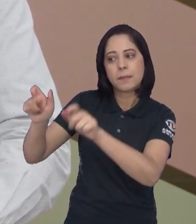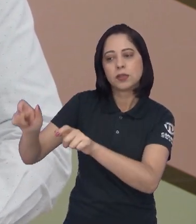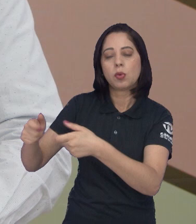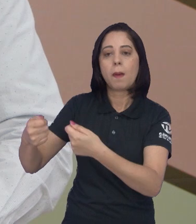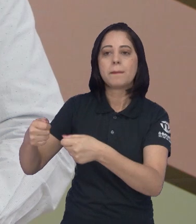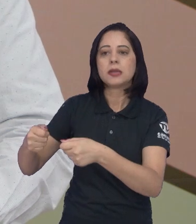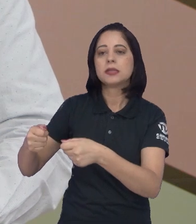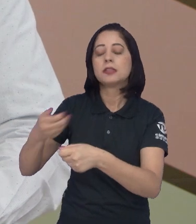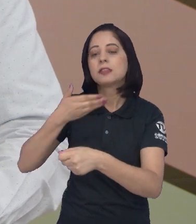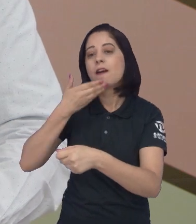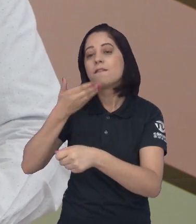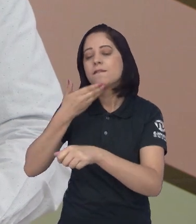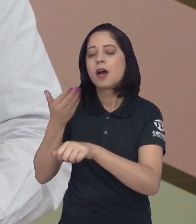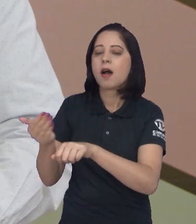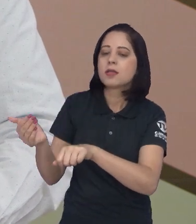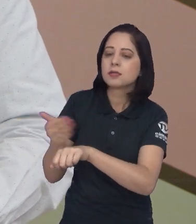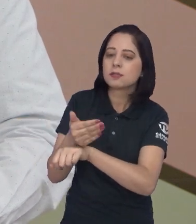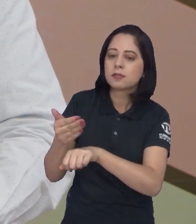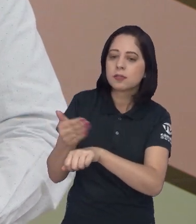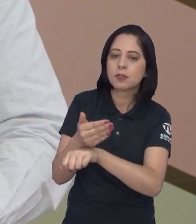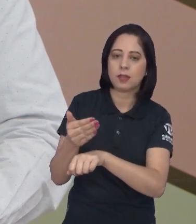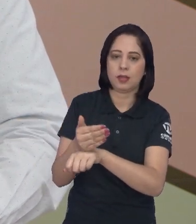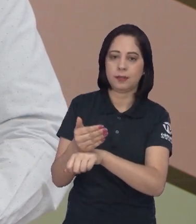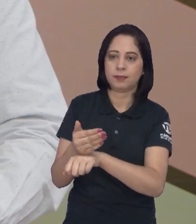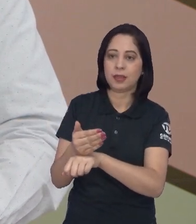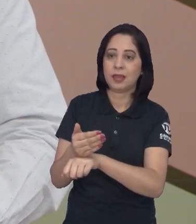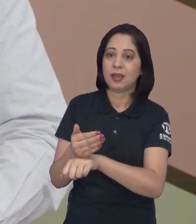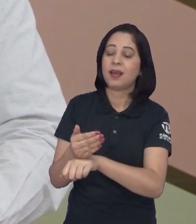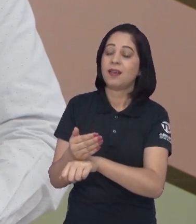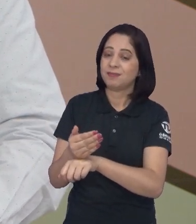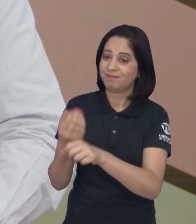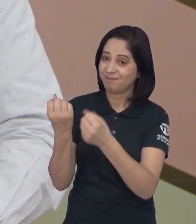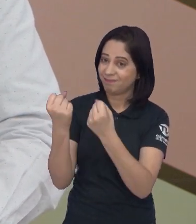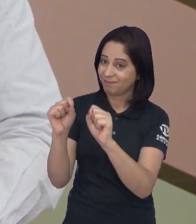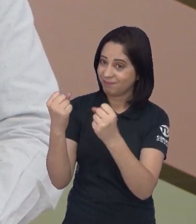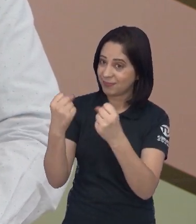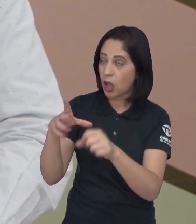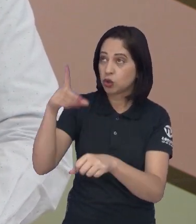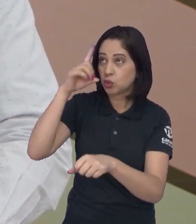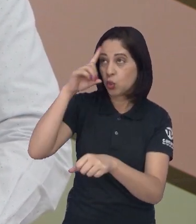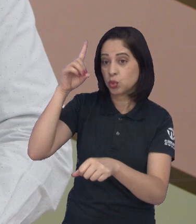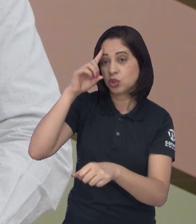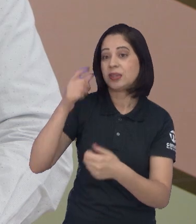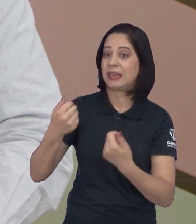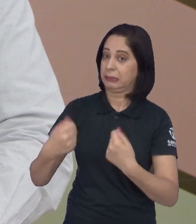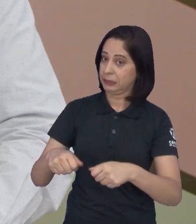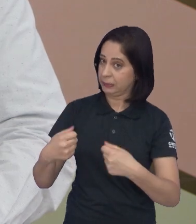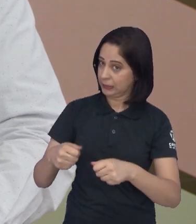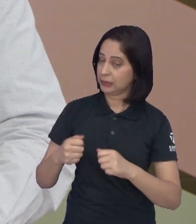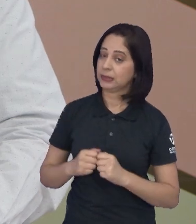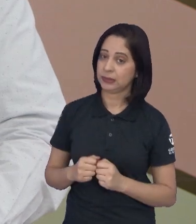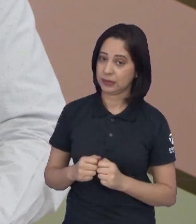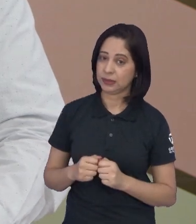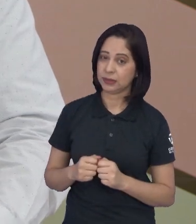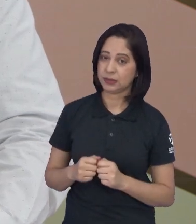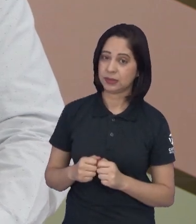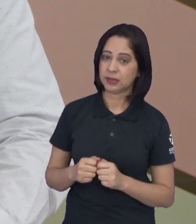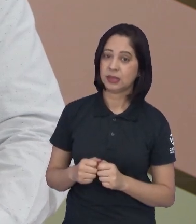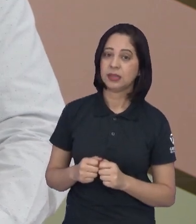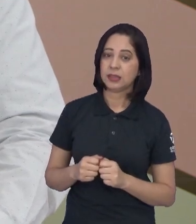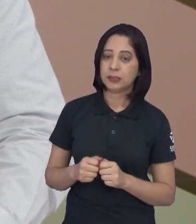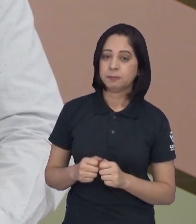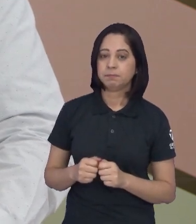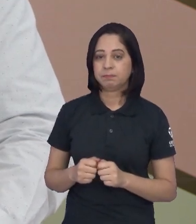conseguir realizar aquilo porque você precisa praticar exercício físico com regularidade com Constância então se for uma proposta